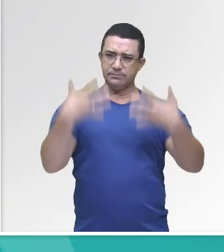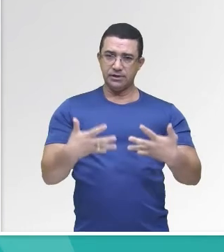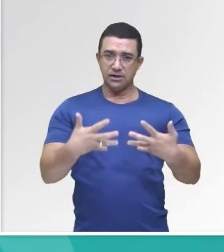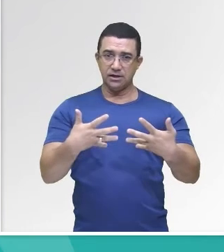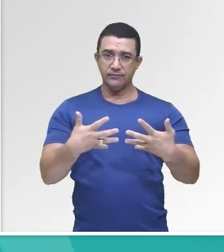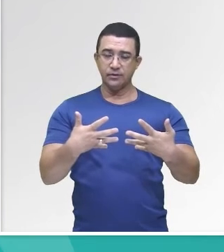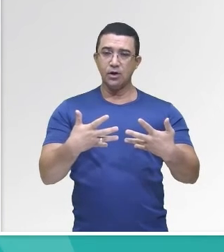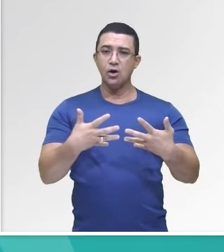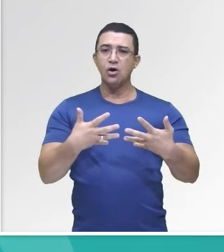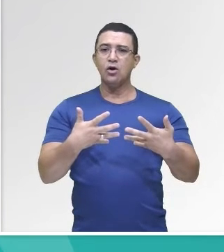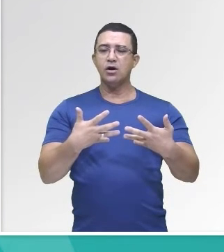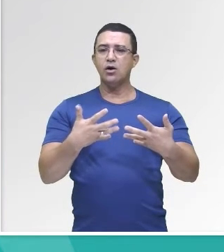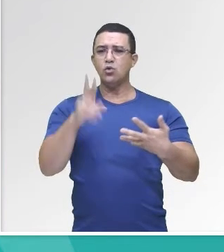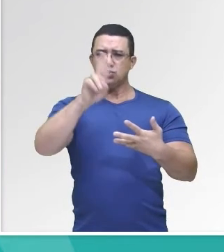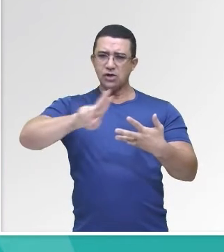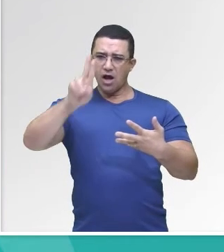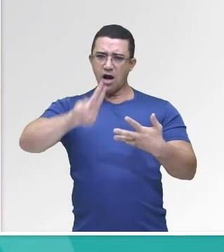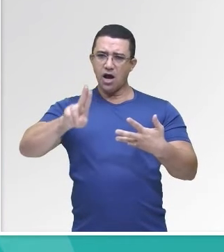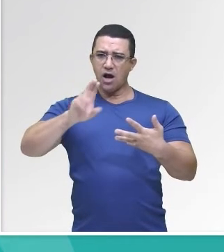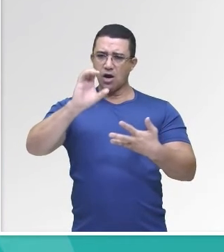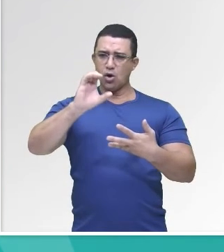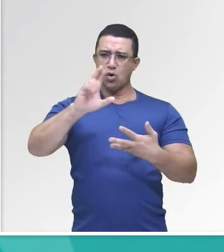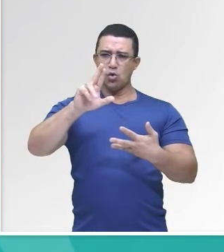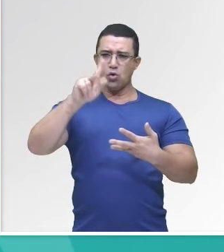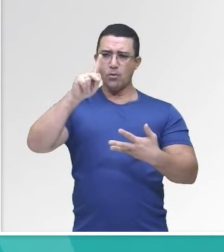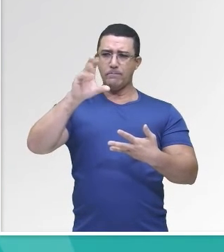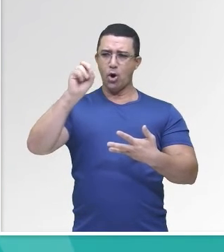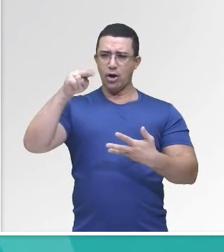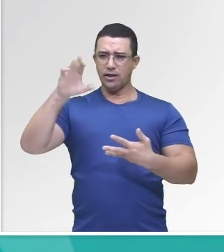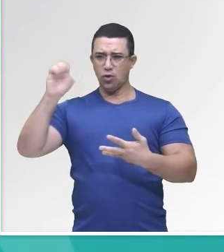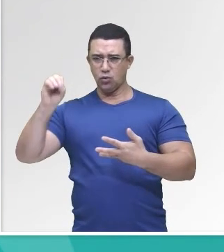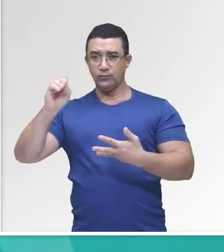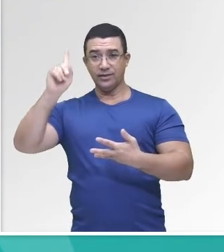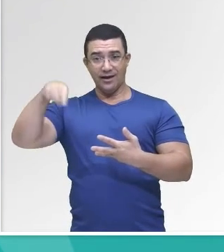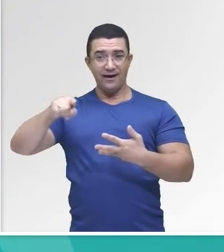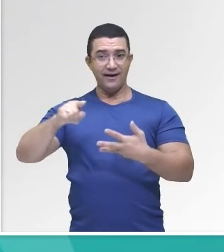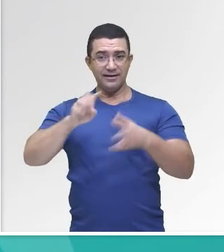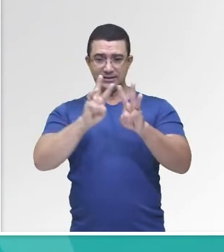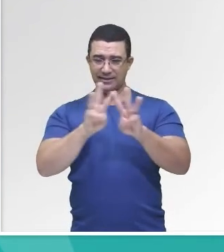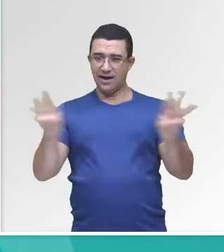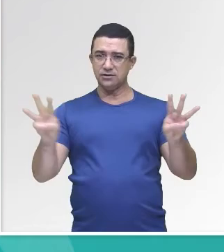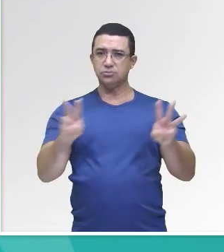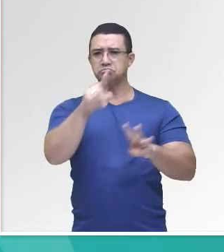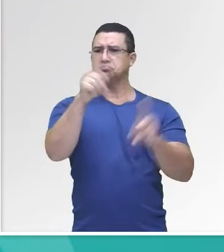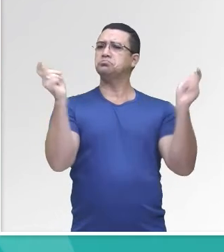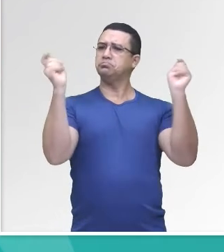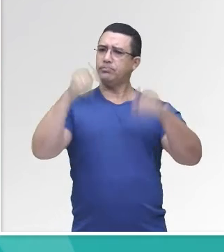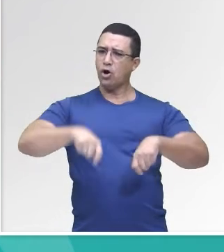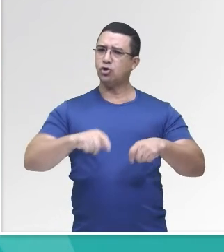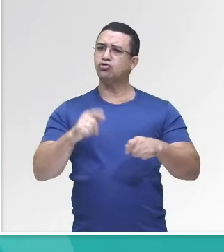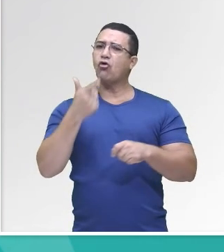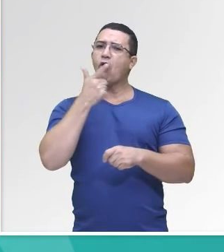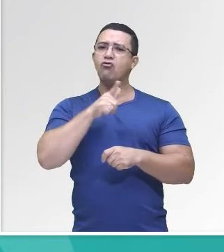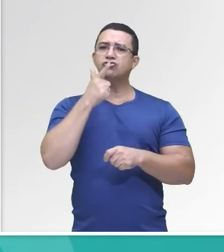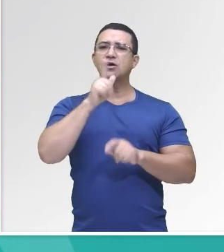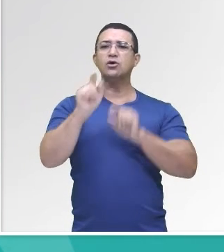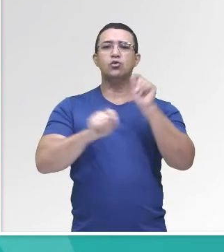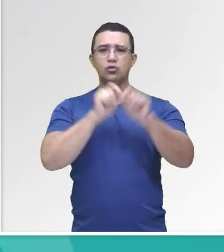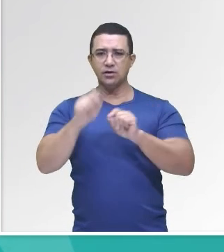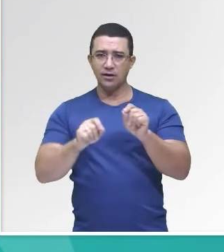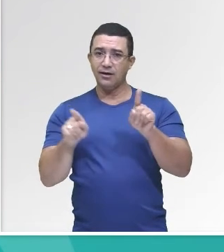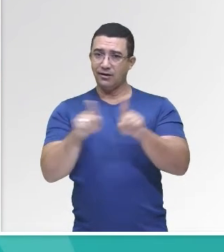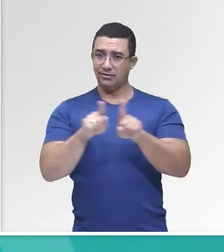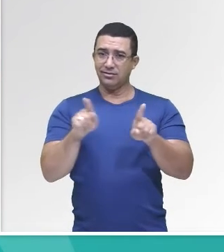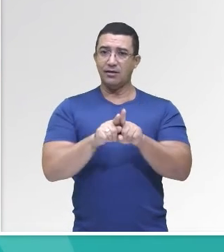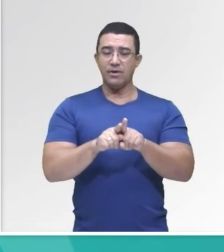de Cuponel, que é esse site de cupons, puedes conseguir unos cuantos para salir